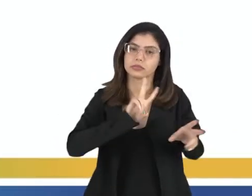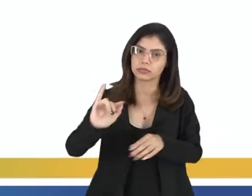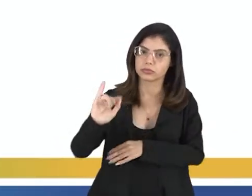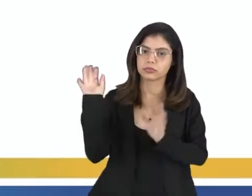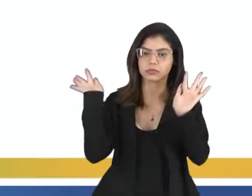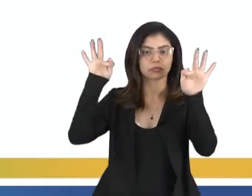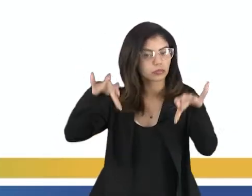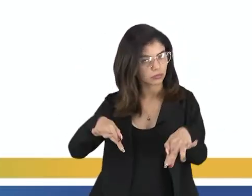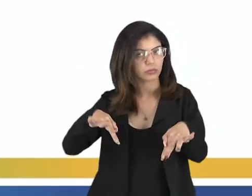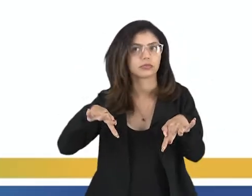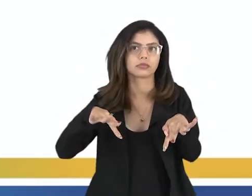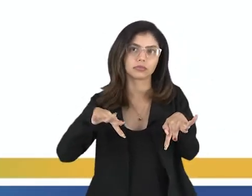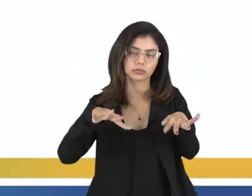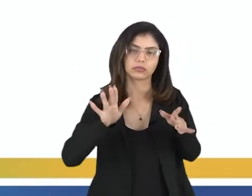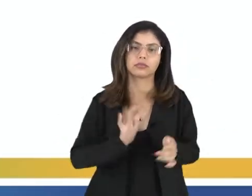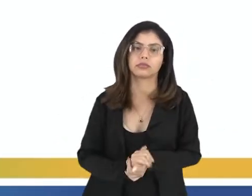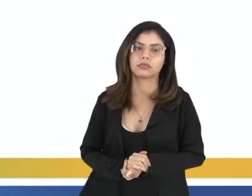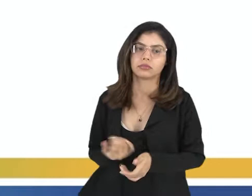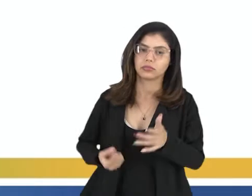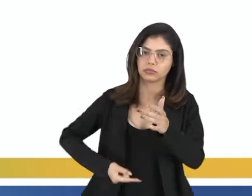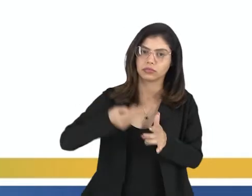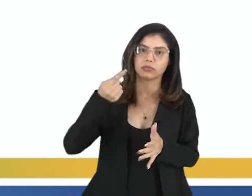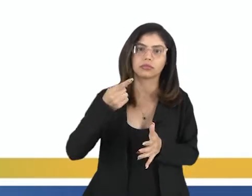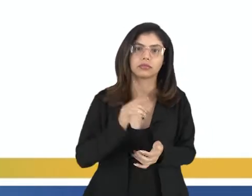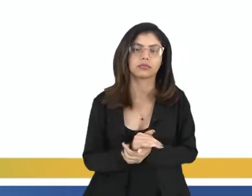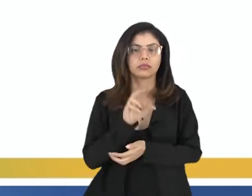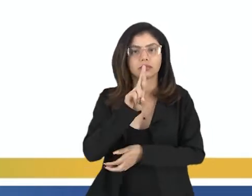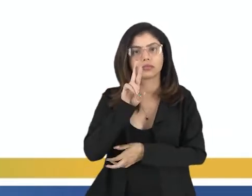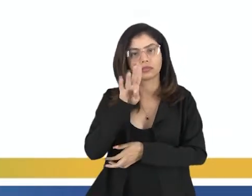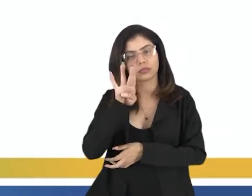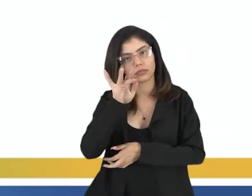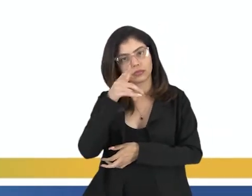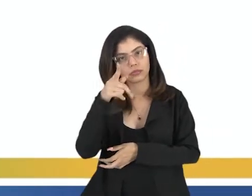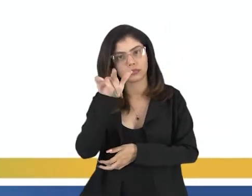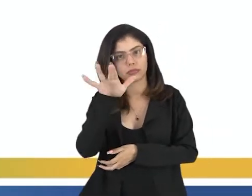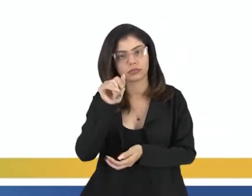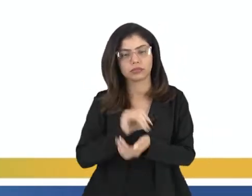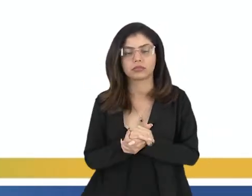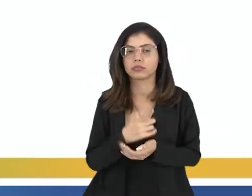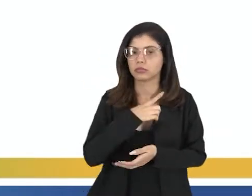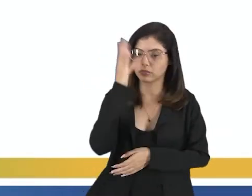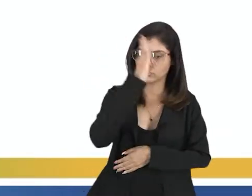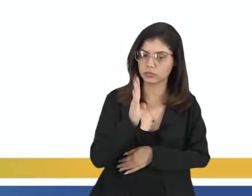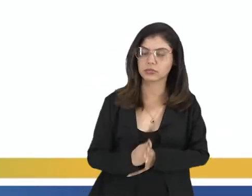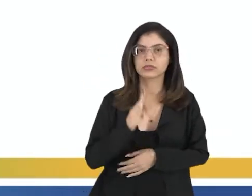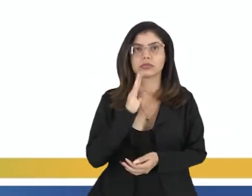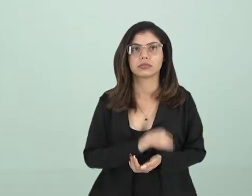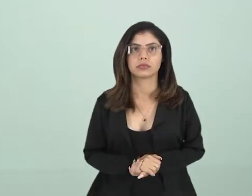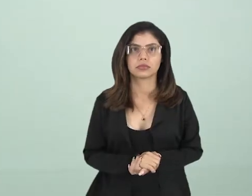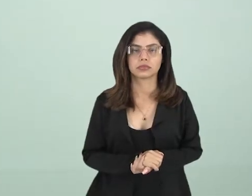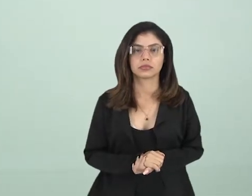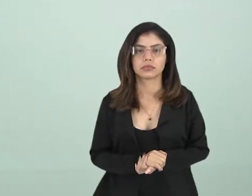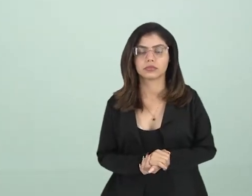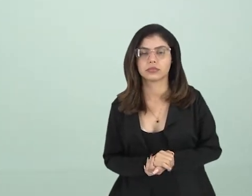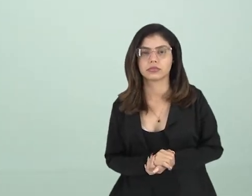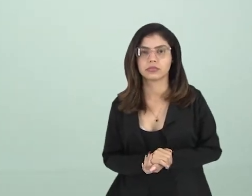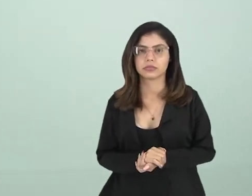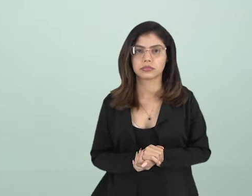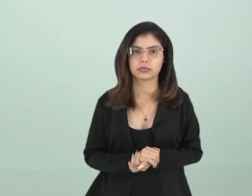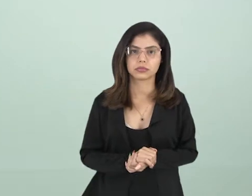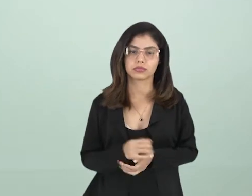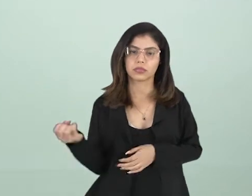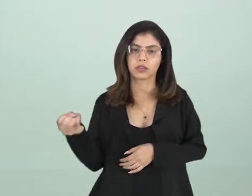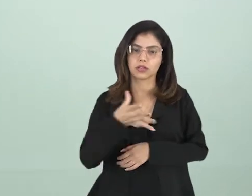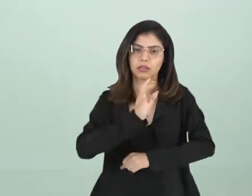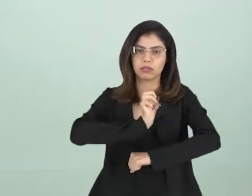por fim, então, a essa primeira república instituída no nosso Brasil, Ele vai instaurar, então, esse